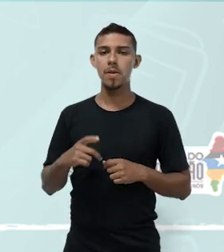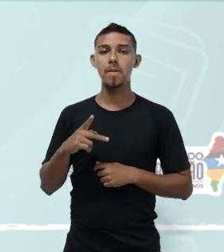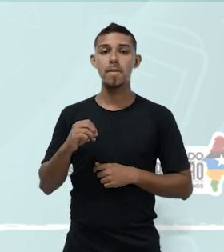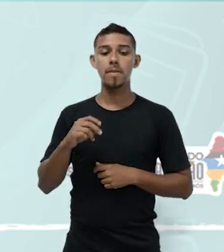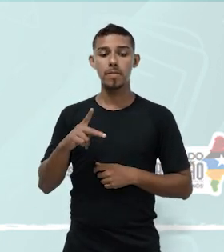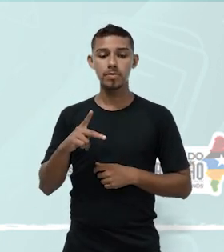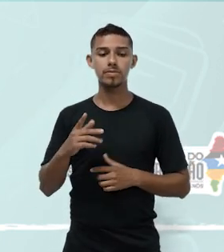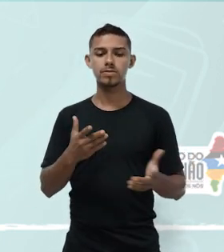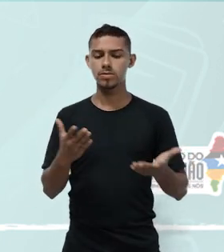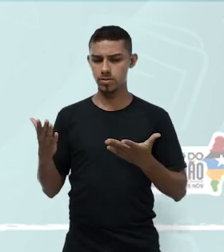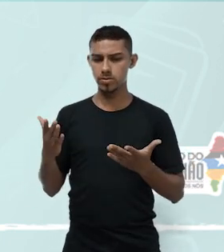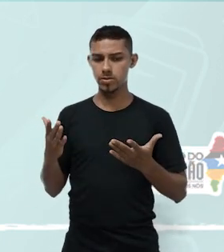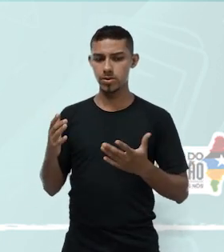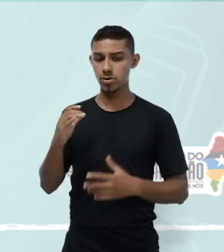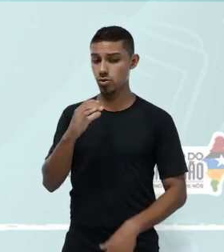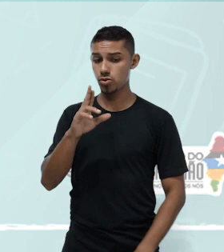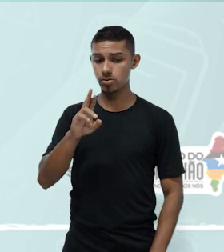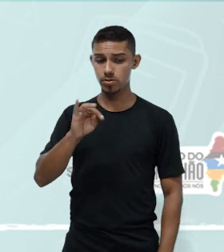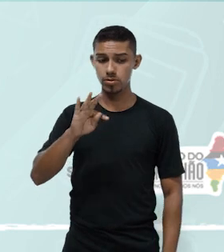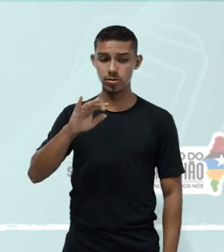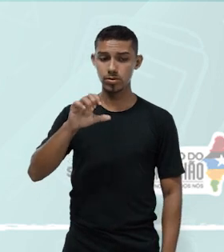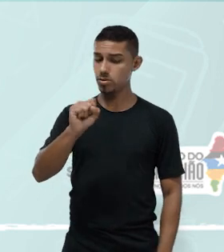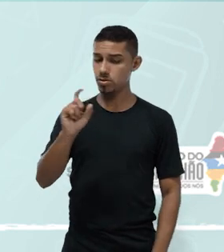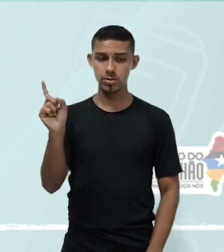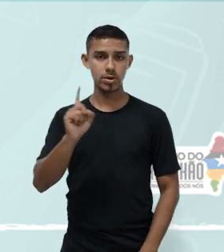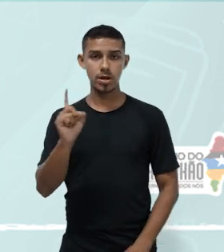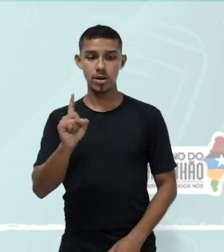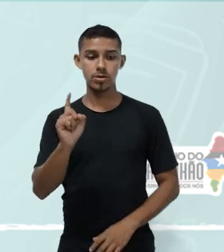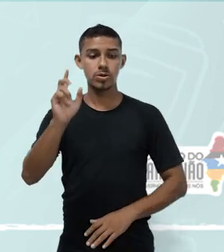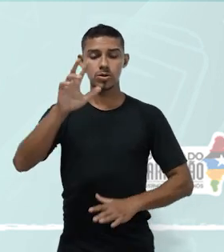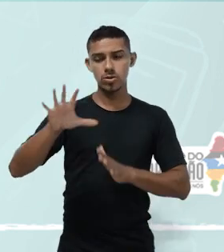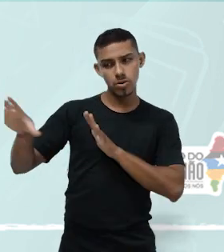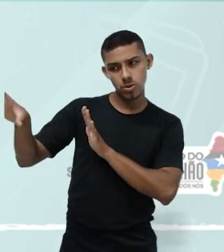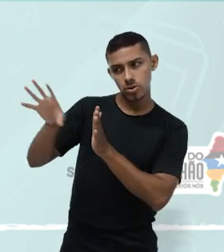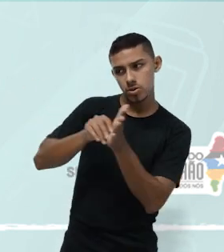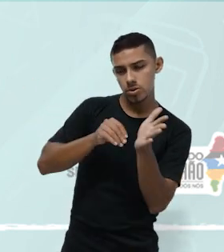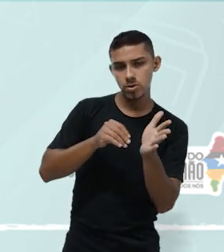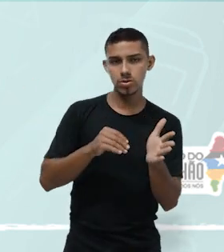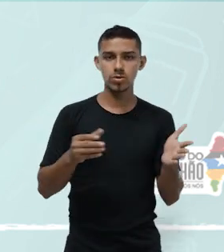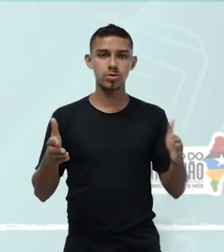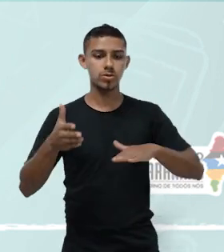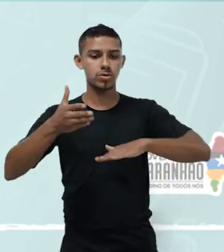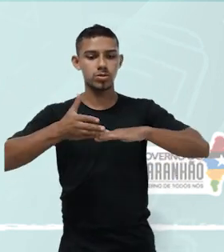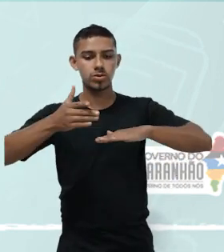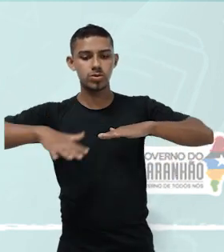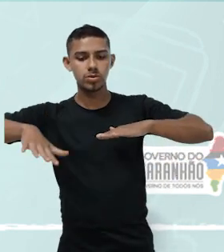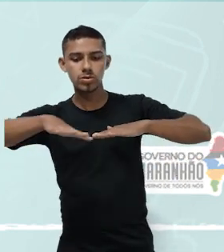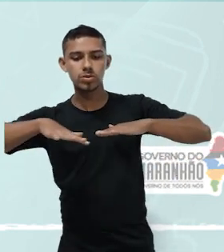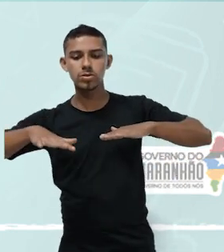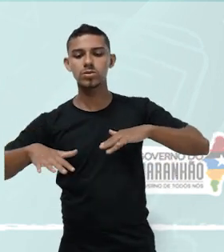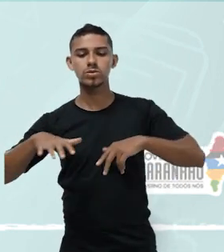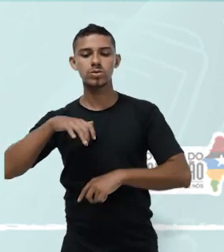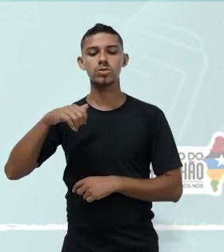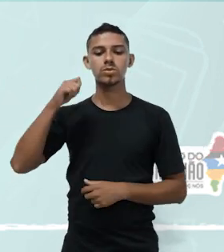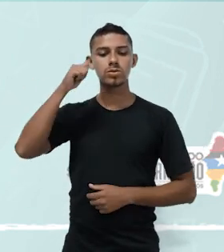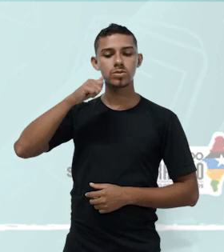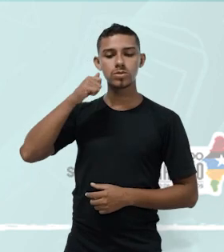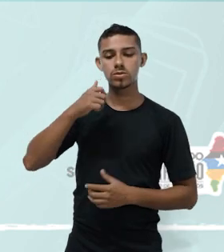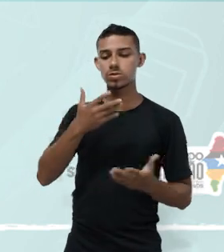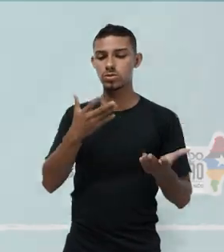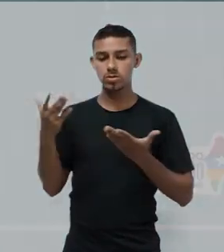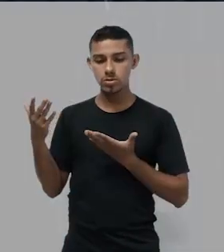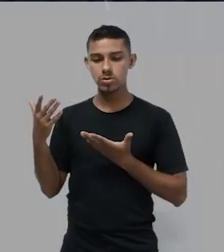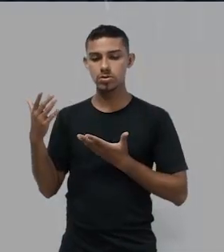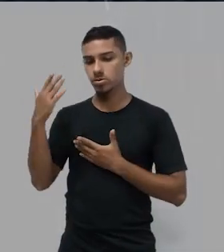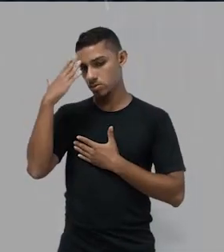Professor, essas duas obras são cubistas? Não. Essas obras são releituras contemporâneas do artista Mike Esparza, e eu coloquei duas figuras bem